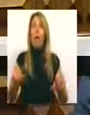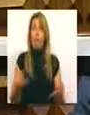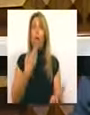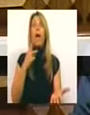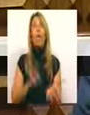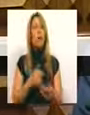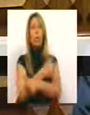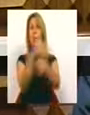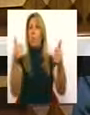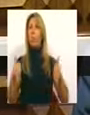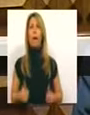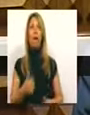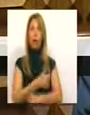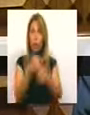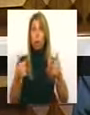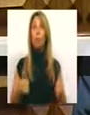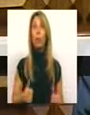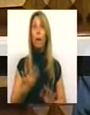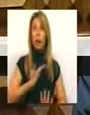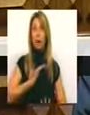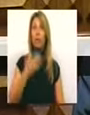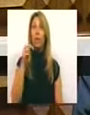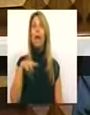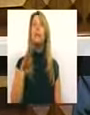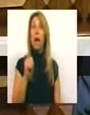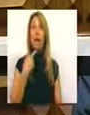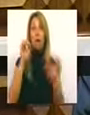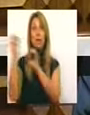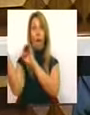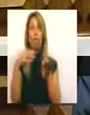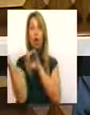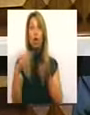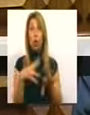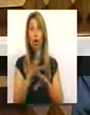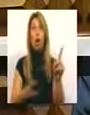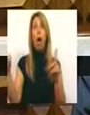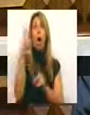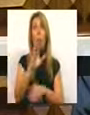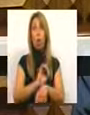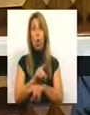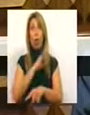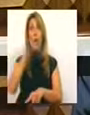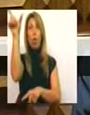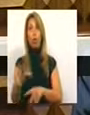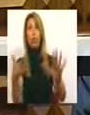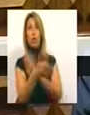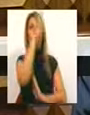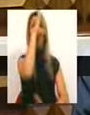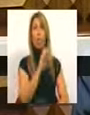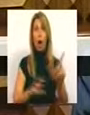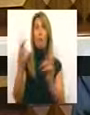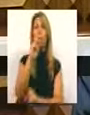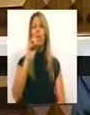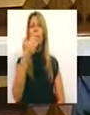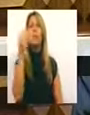bem. Está tudo tão bem que a dívida do SNS a fornecedores aumentou desde que o senhor está no governo 37%, ou